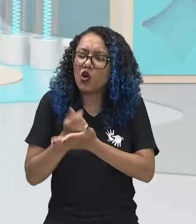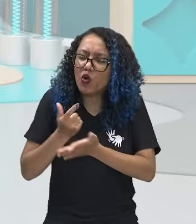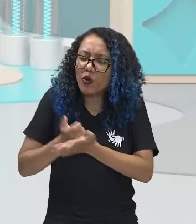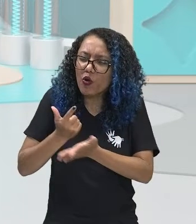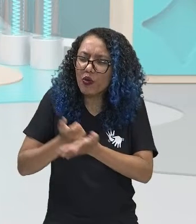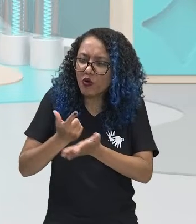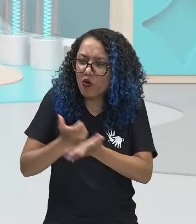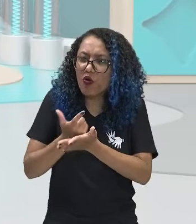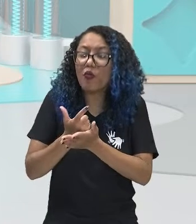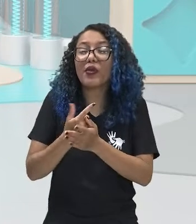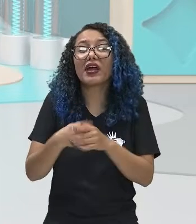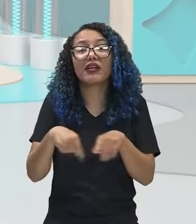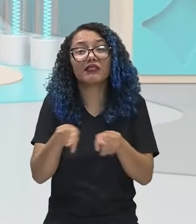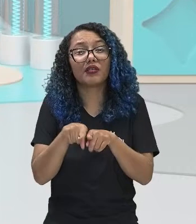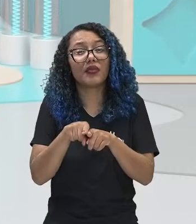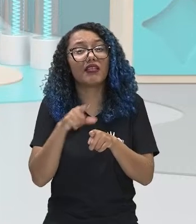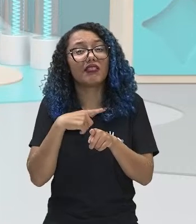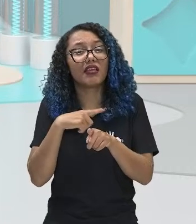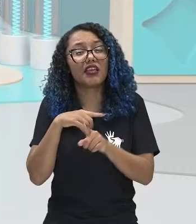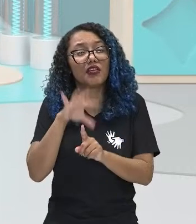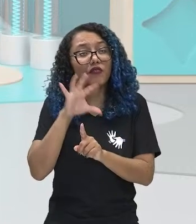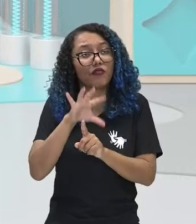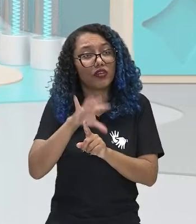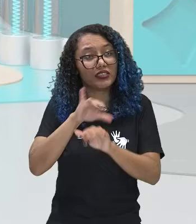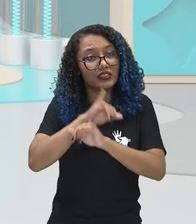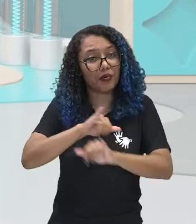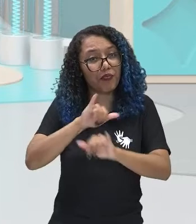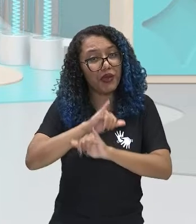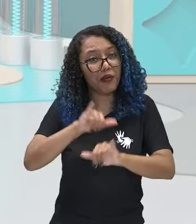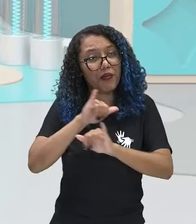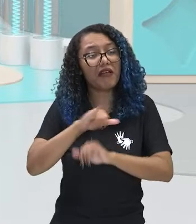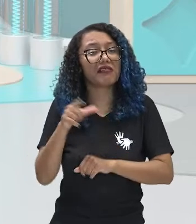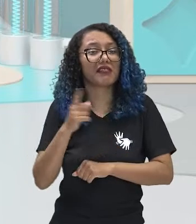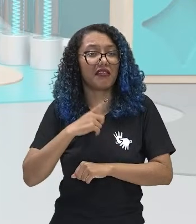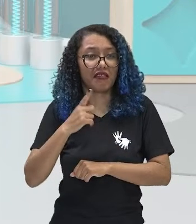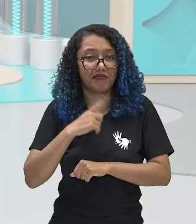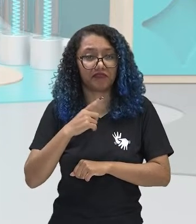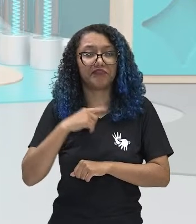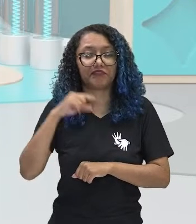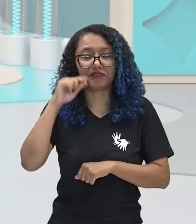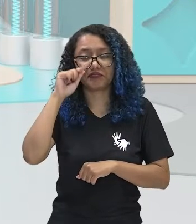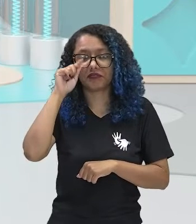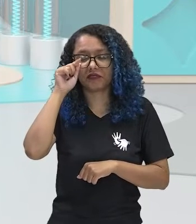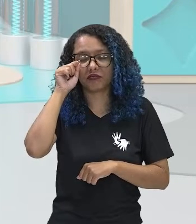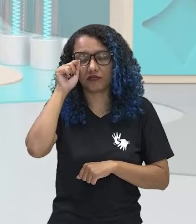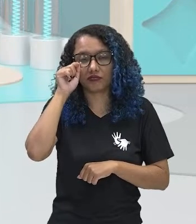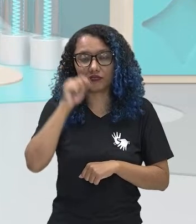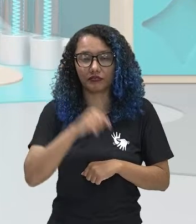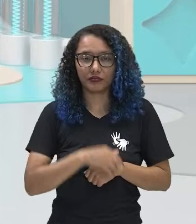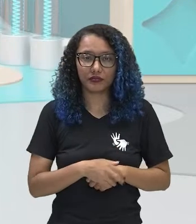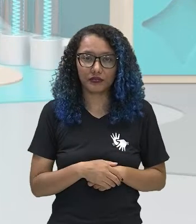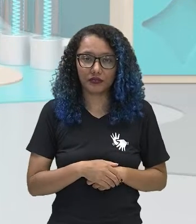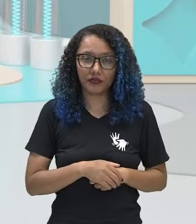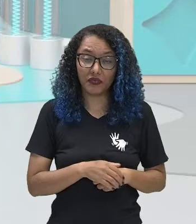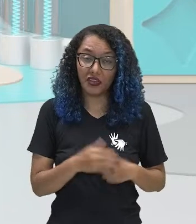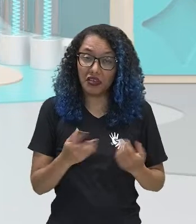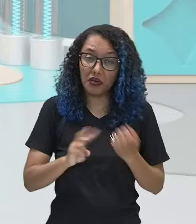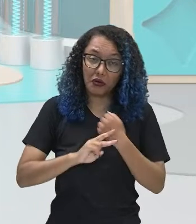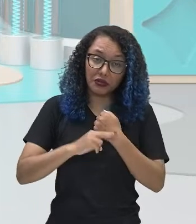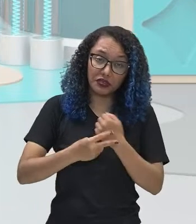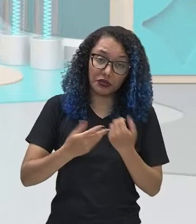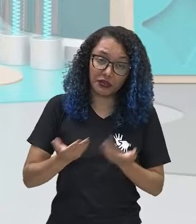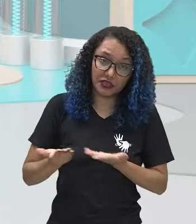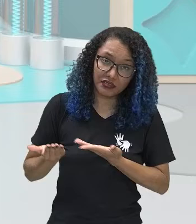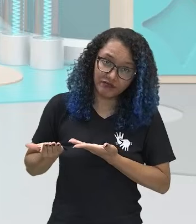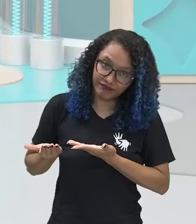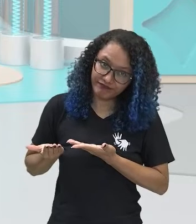Motivadas também pela publicidade, pela propaganda. Então, né? Nós temos como resultado isso aqui